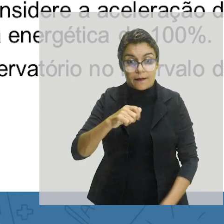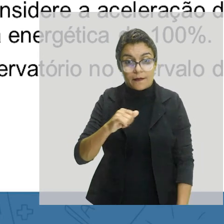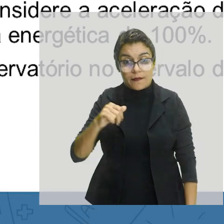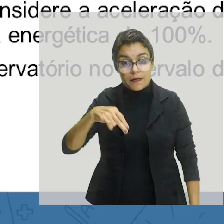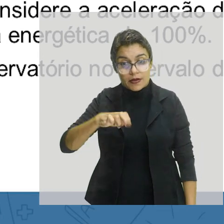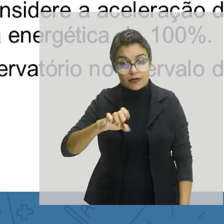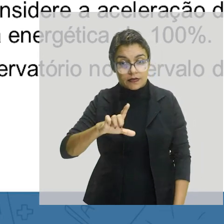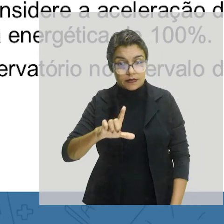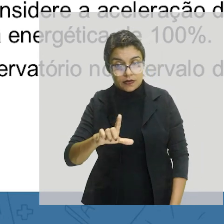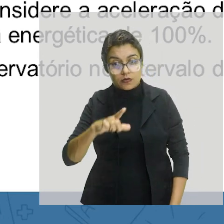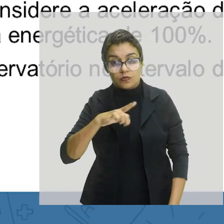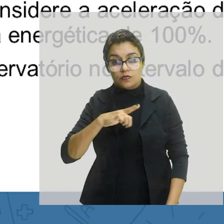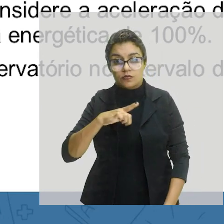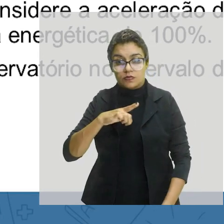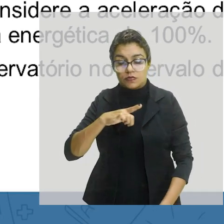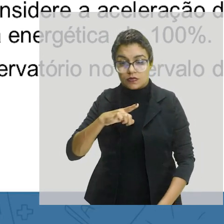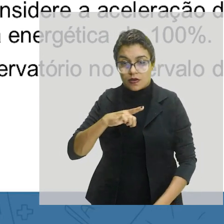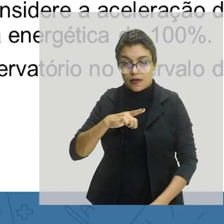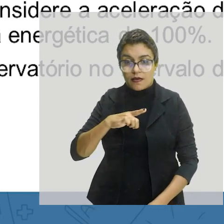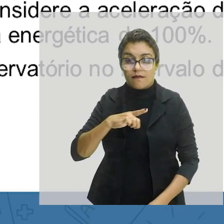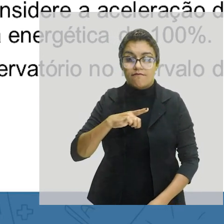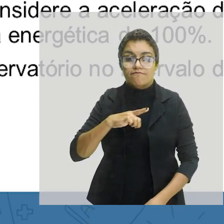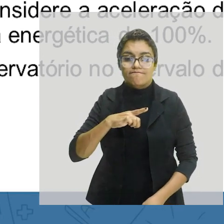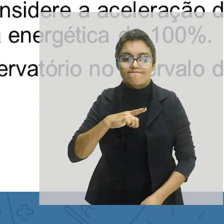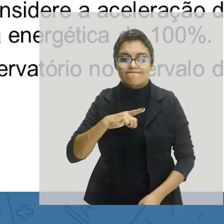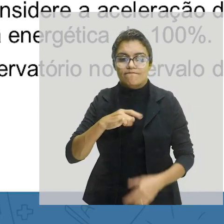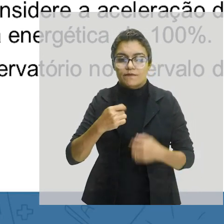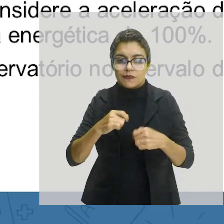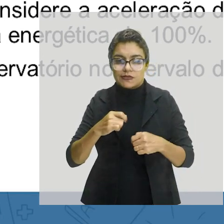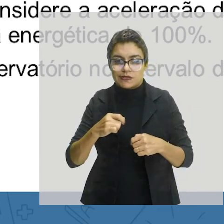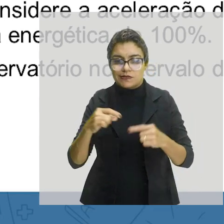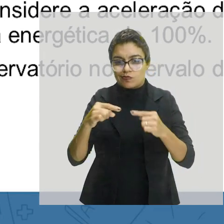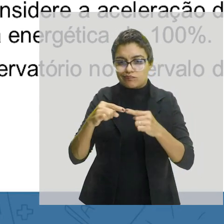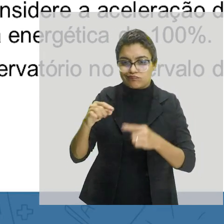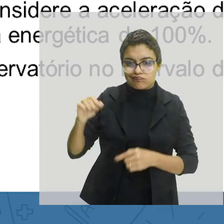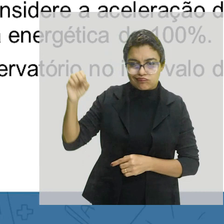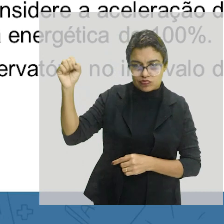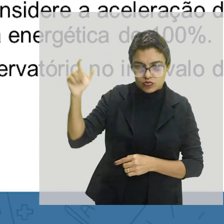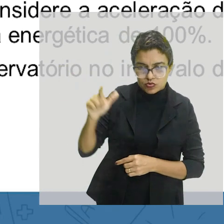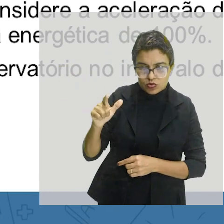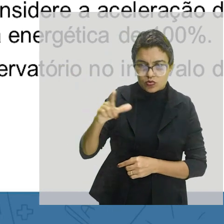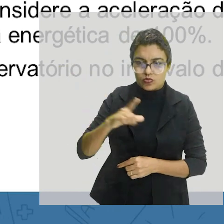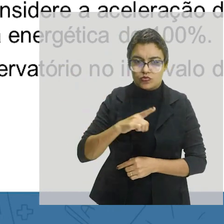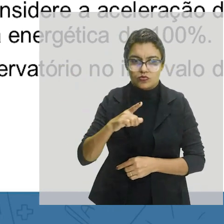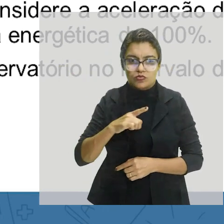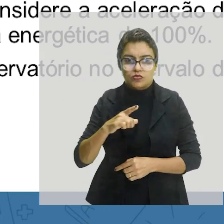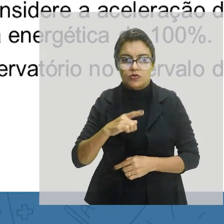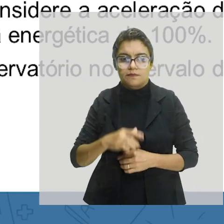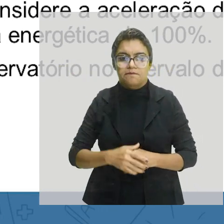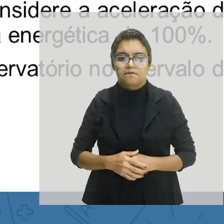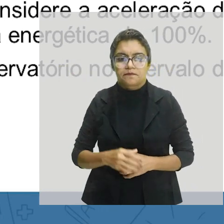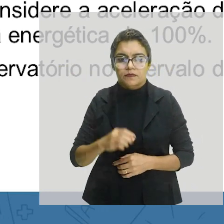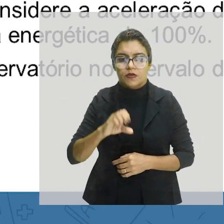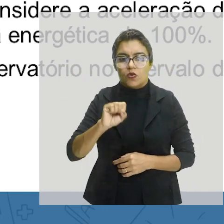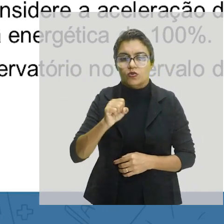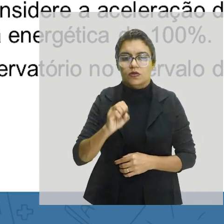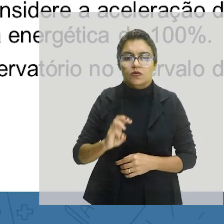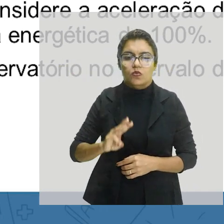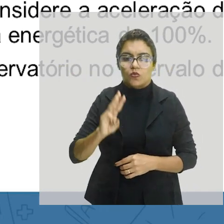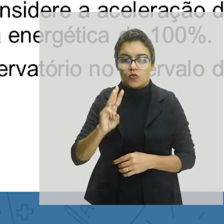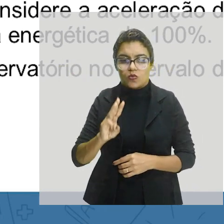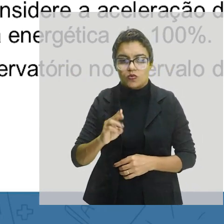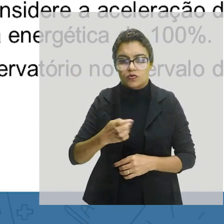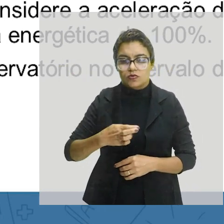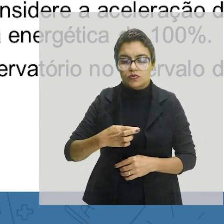a incidência solar, chegando a um valor de pico de 80 watts ao meio-dia. Porém,